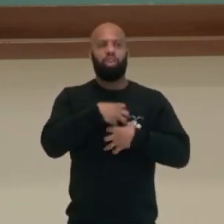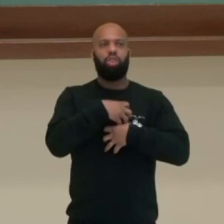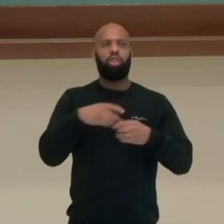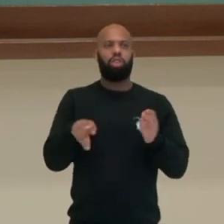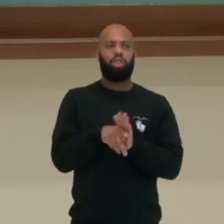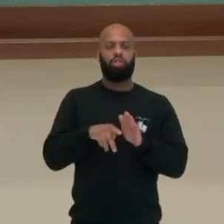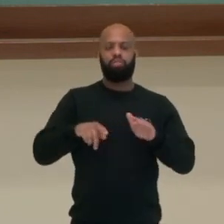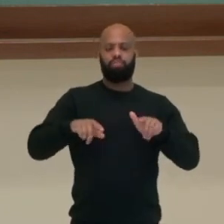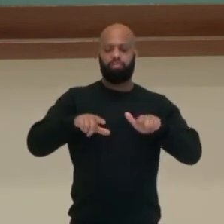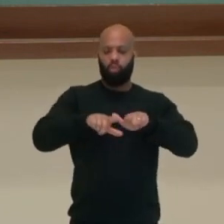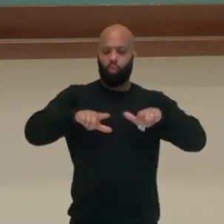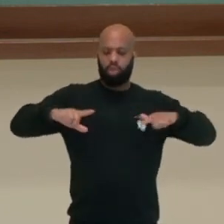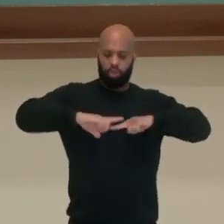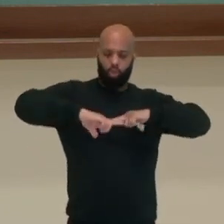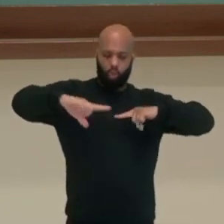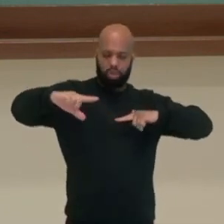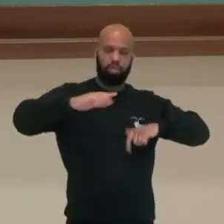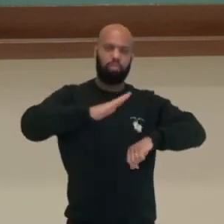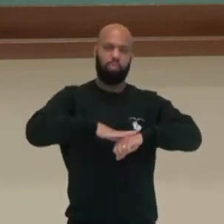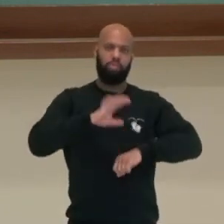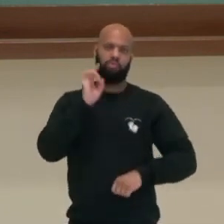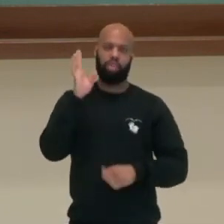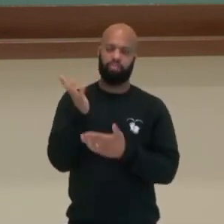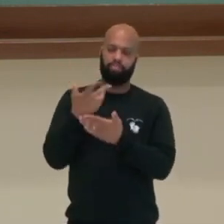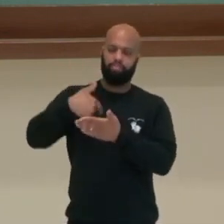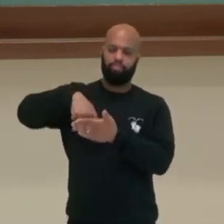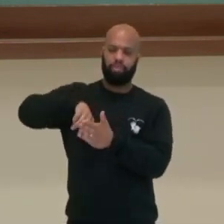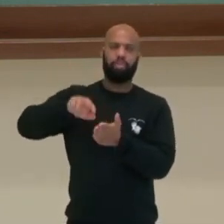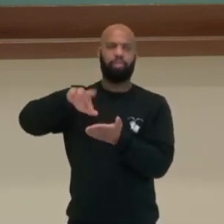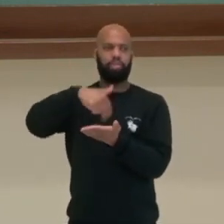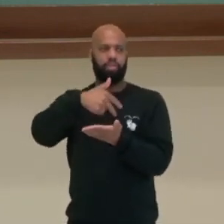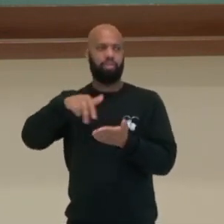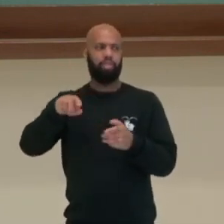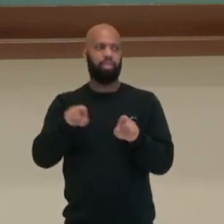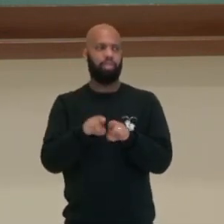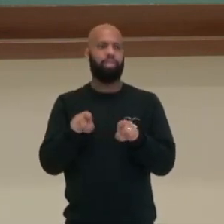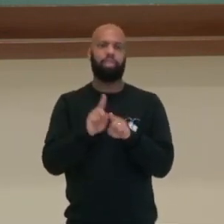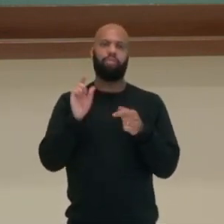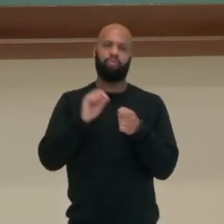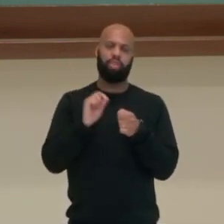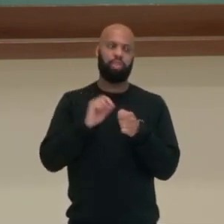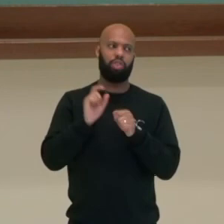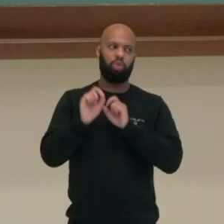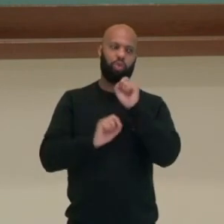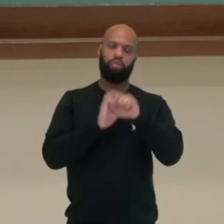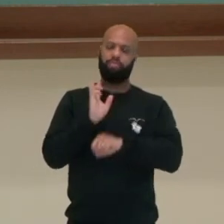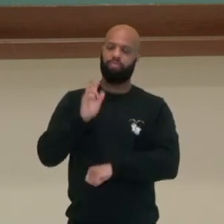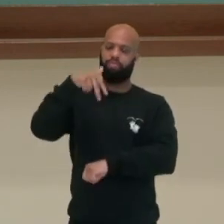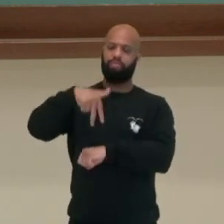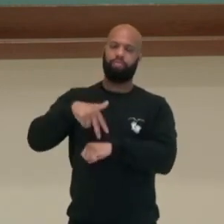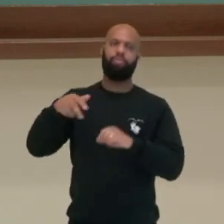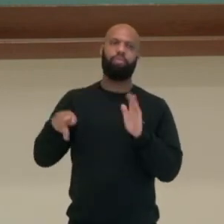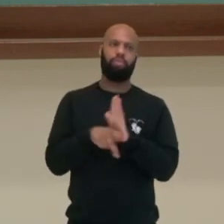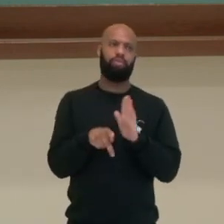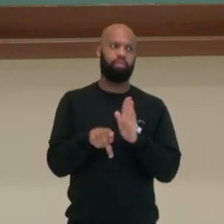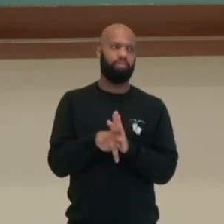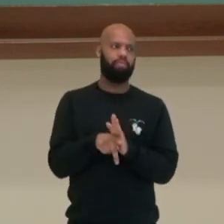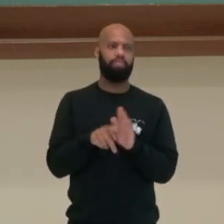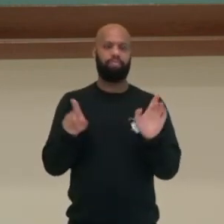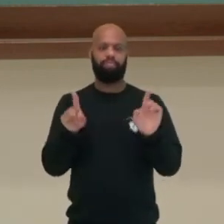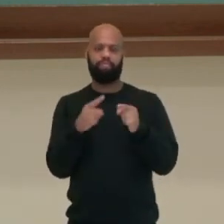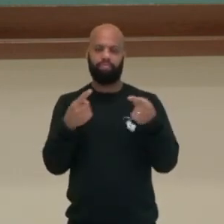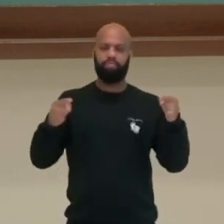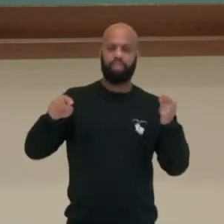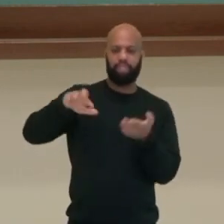pisos assim liso de granito, e na frente dos prédios eles faziam aí as suas performances de break dance, de hip